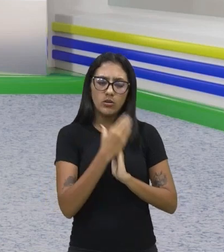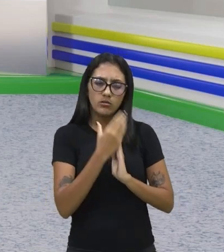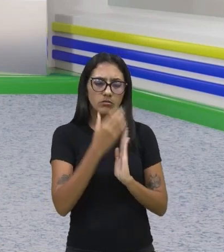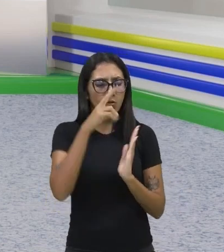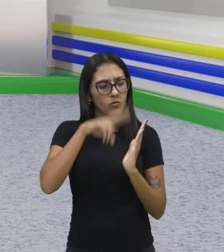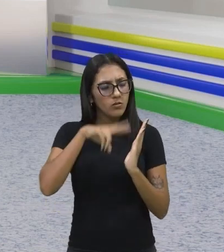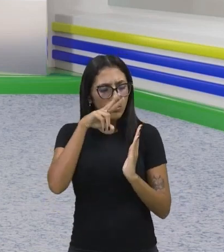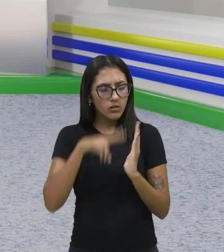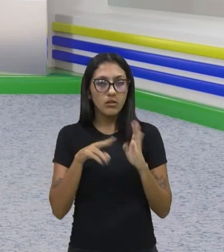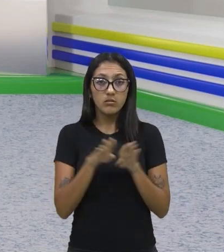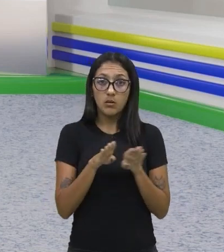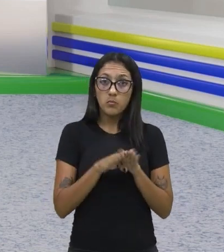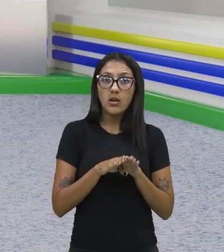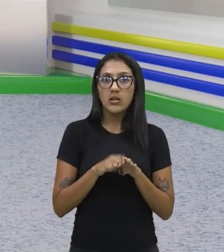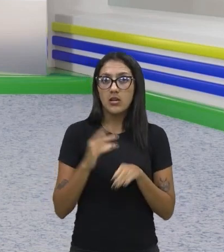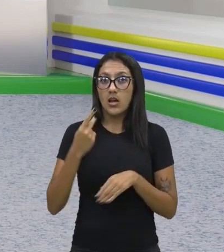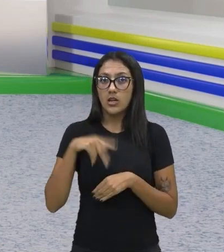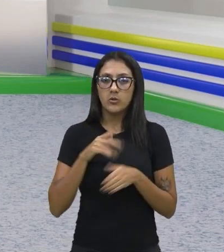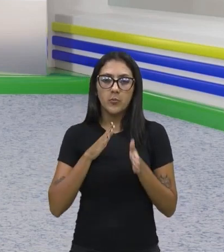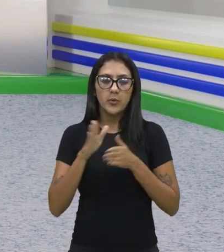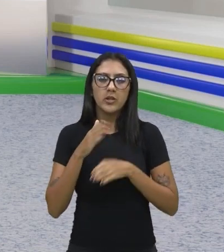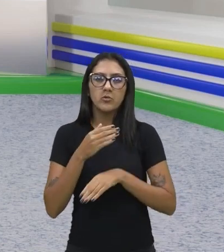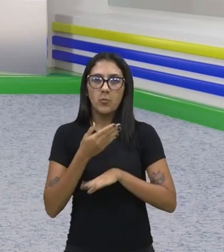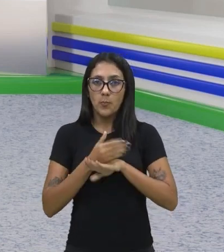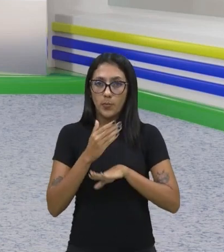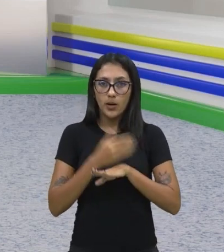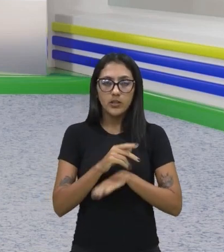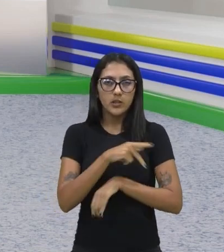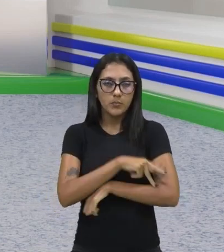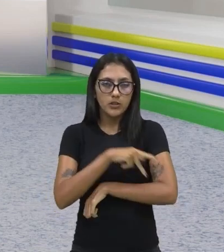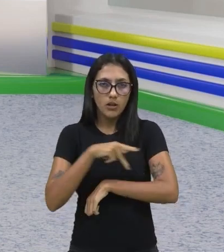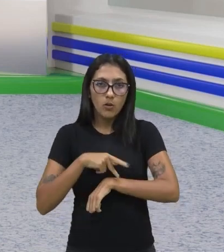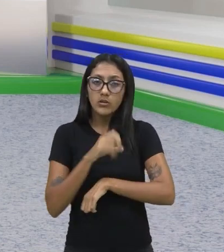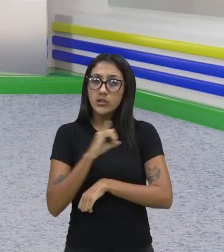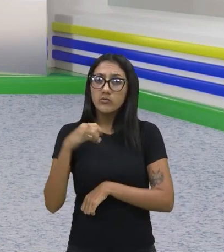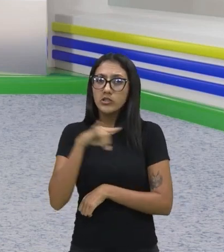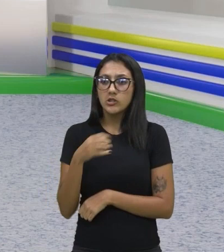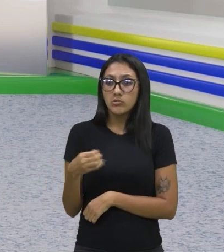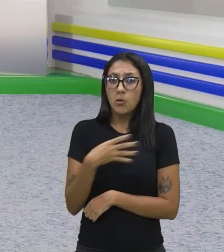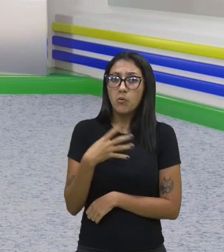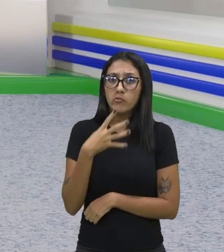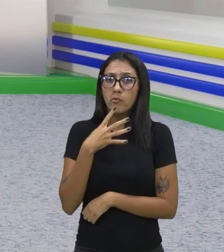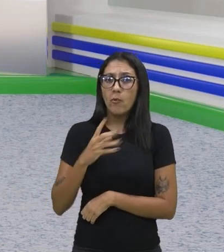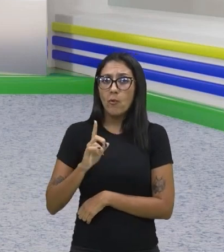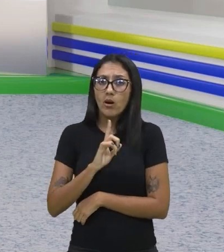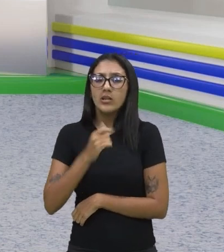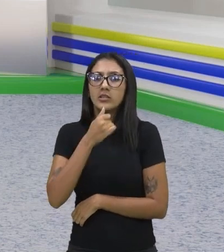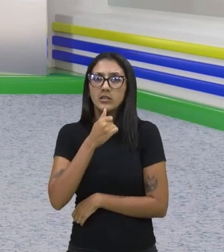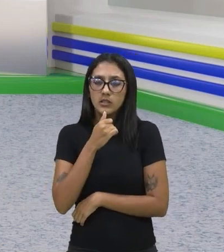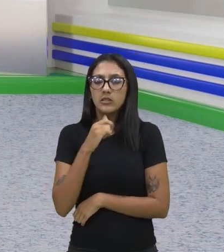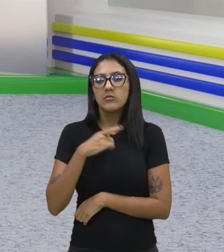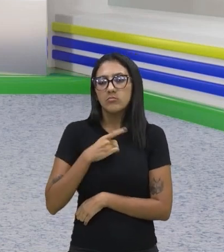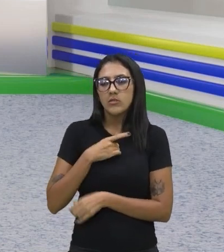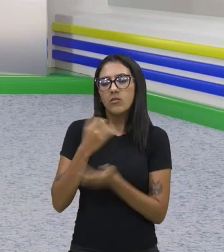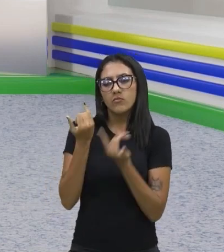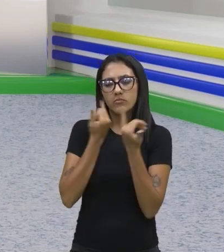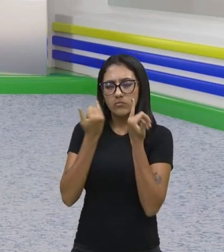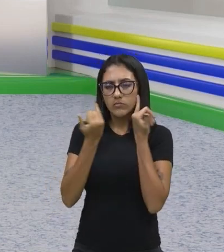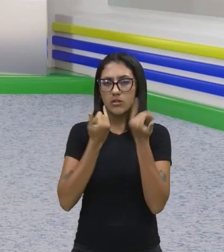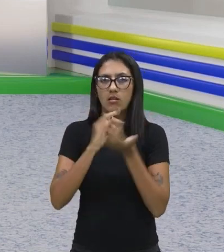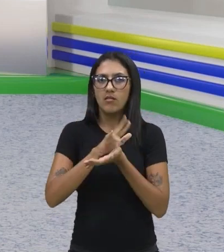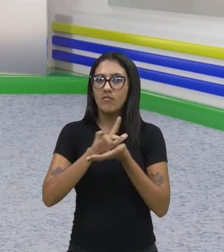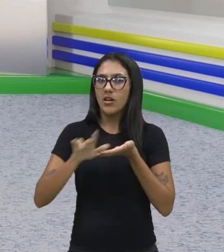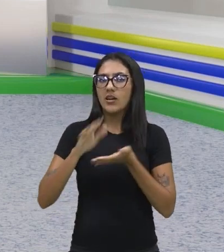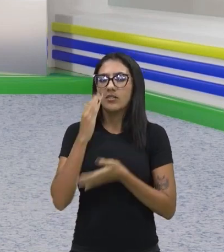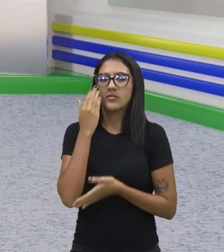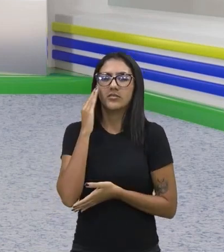jornada também para conhecer um pouco melhor, quem ainda não conhece, e reforçar o que vem de orientação didática nesse plano,